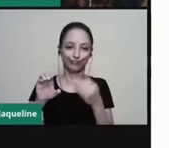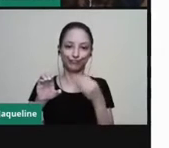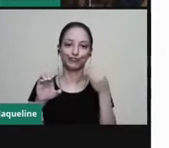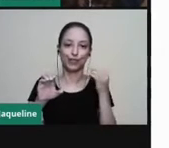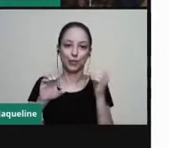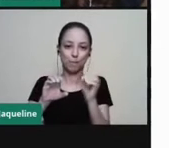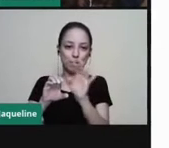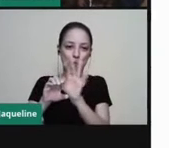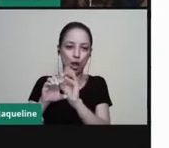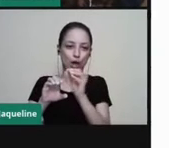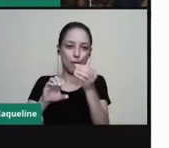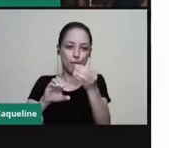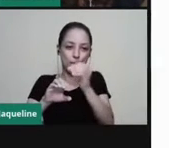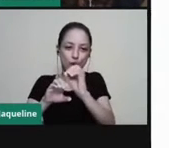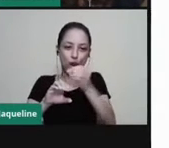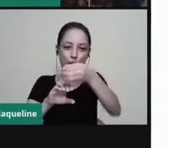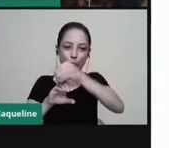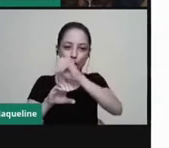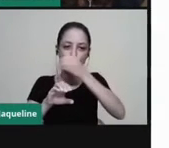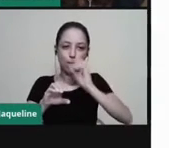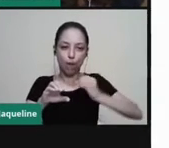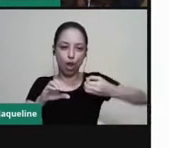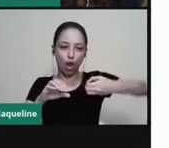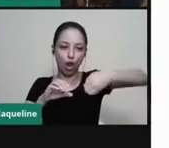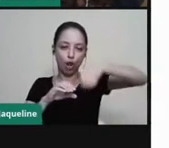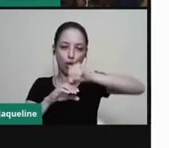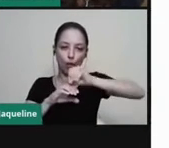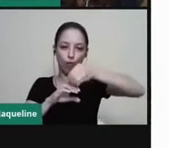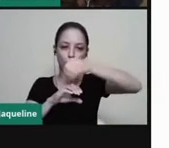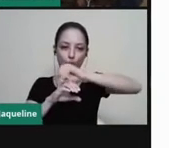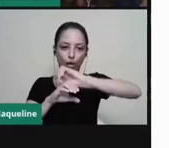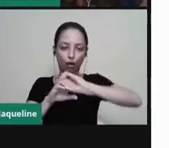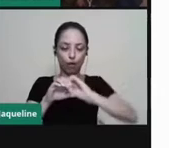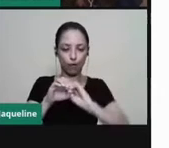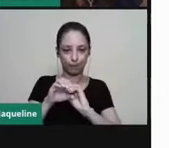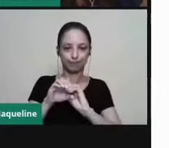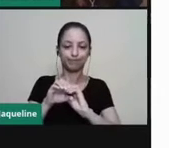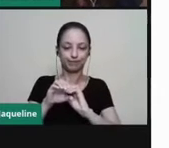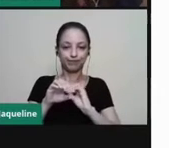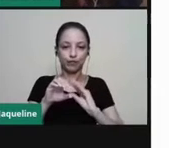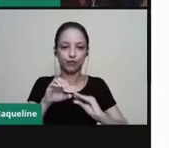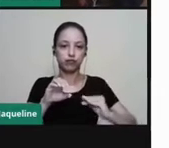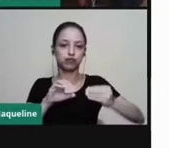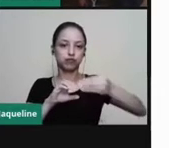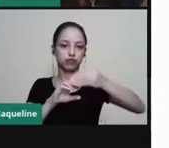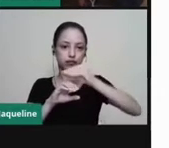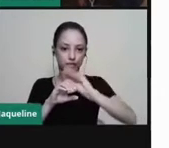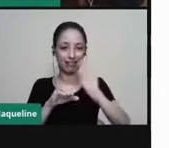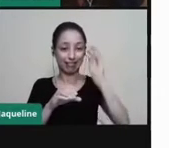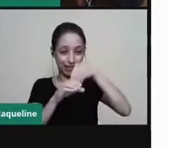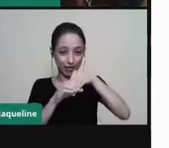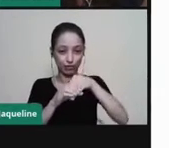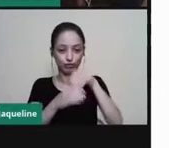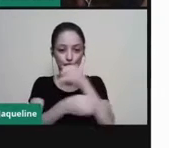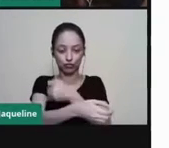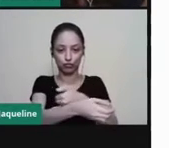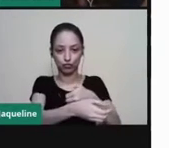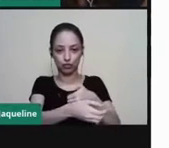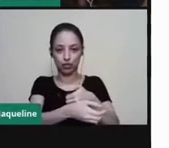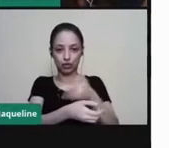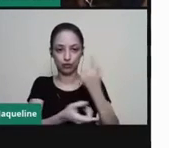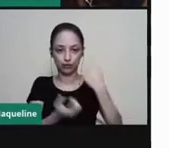expressão dessas moléculas de adesão, fazendo com que esses leucócitos presentes no lúmen arterial, né, no sangue, sofram